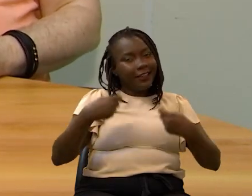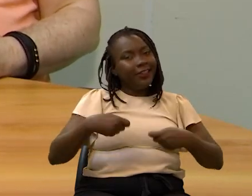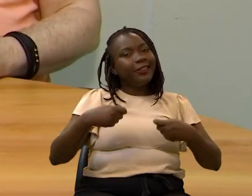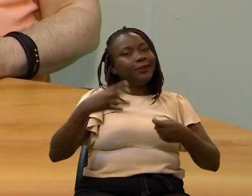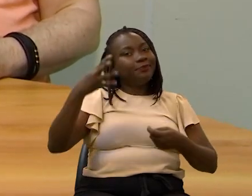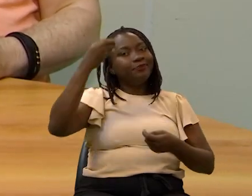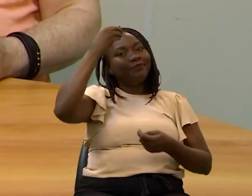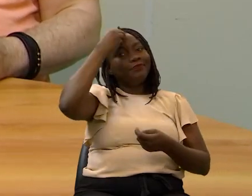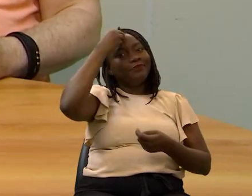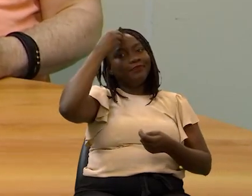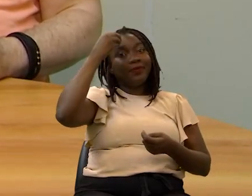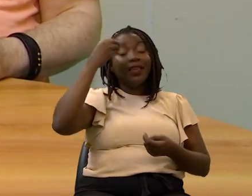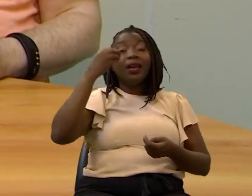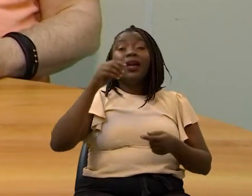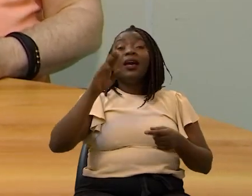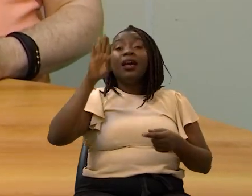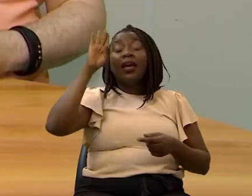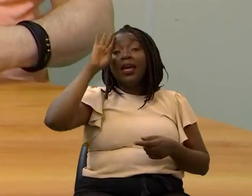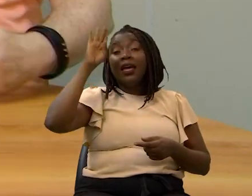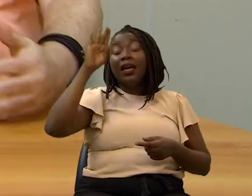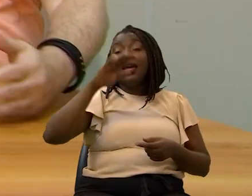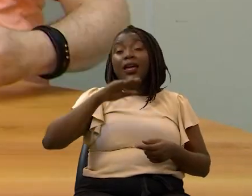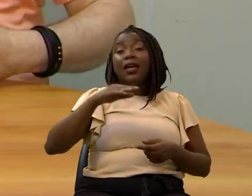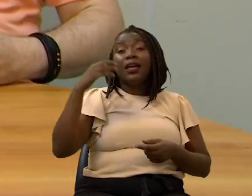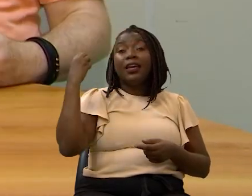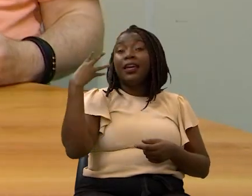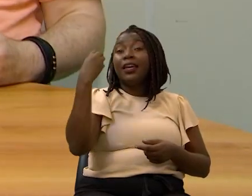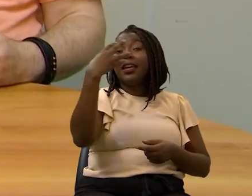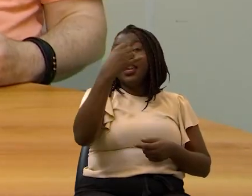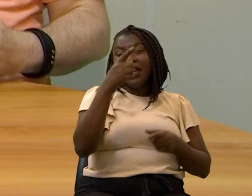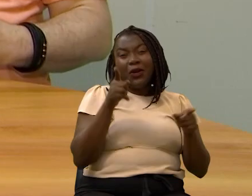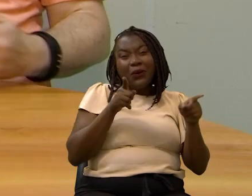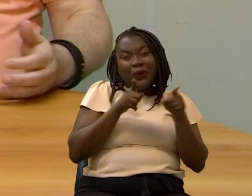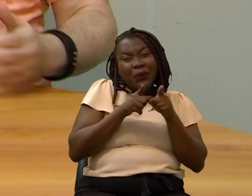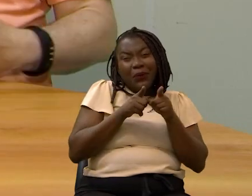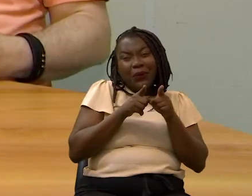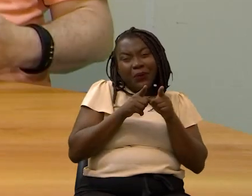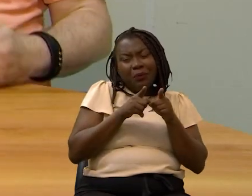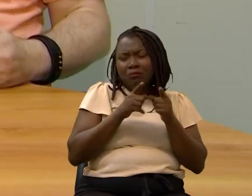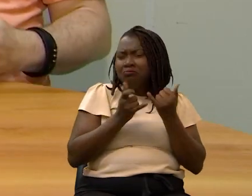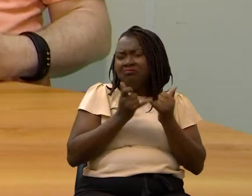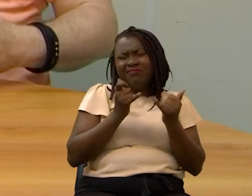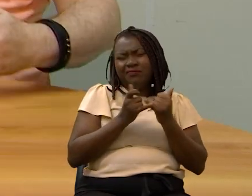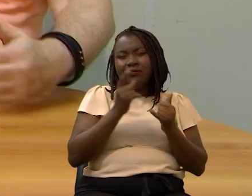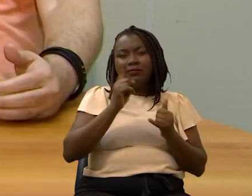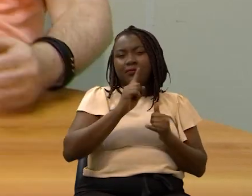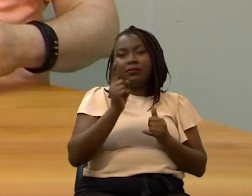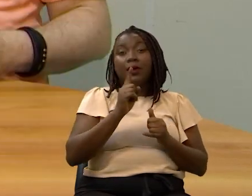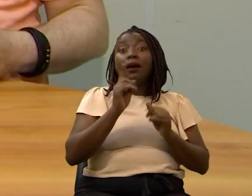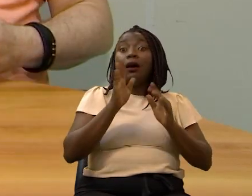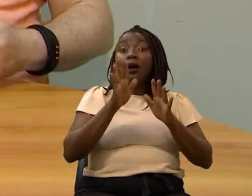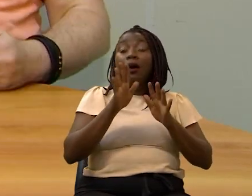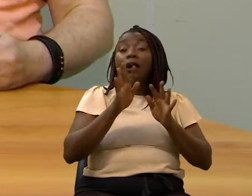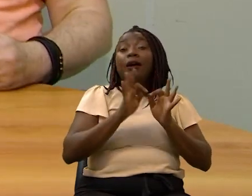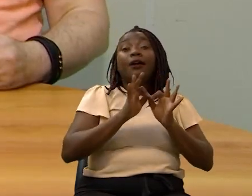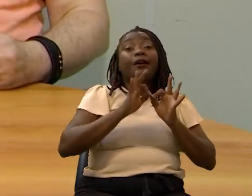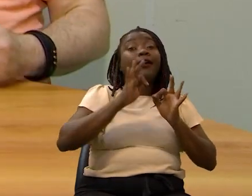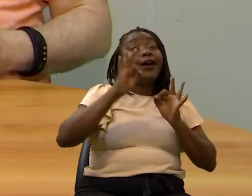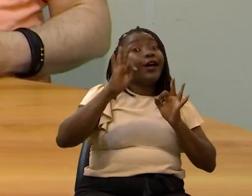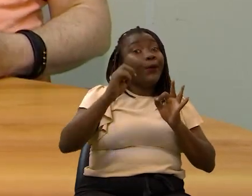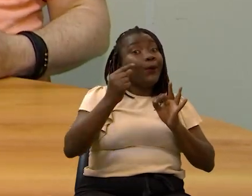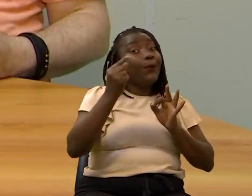que ser levado em consideração. Especialmente viagens curtas nem tanto, mas viagens que vai ali